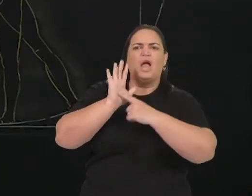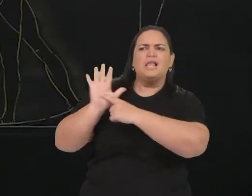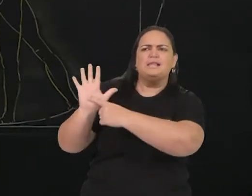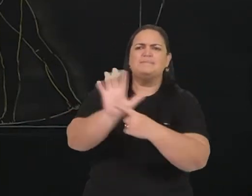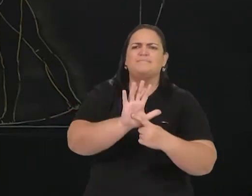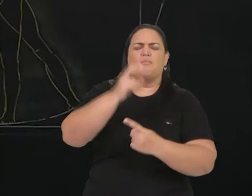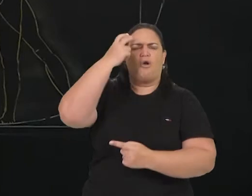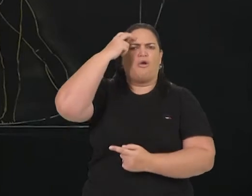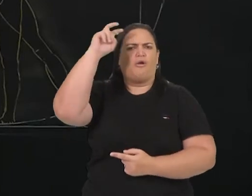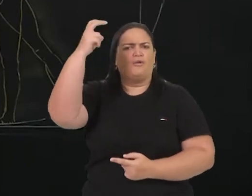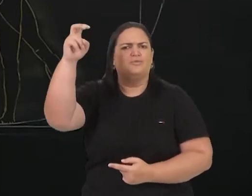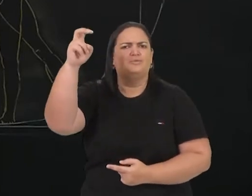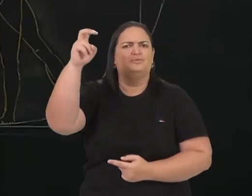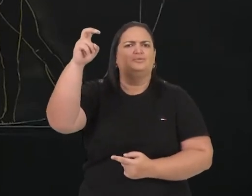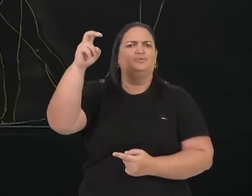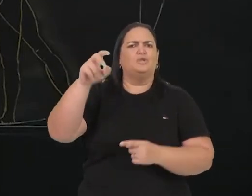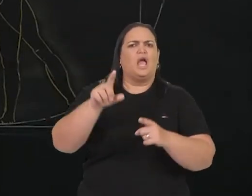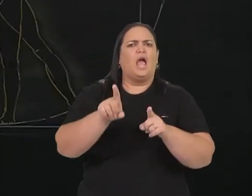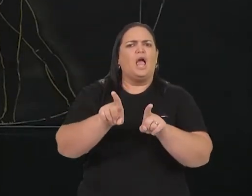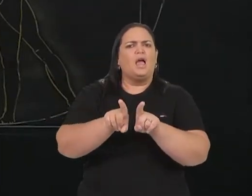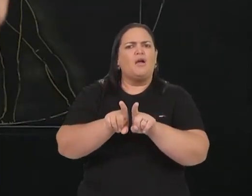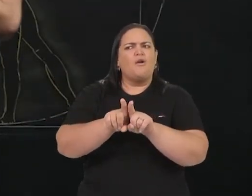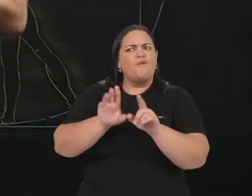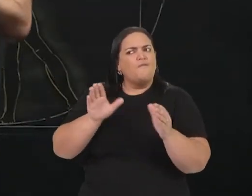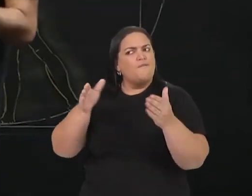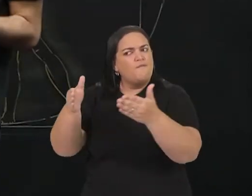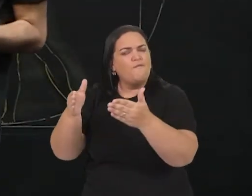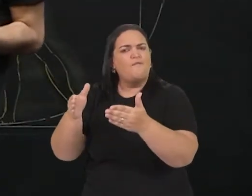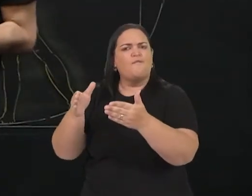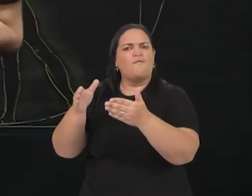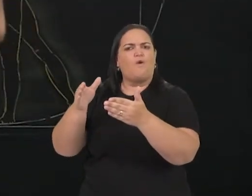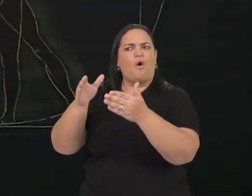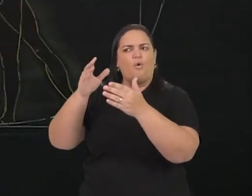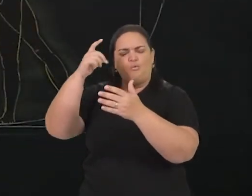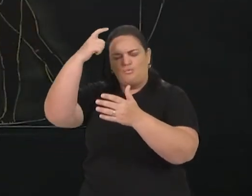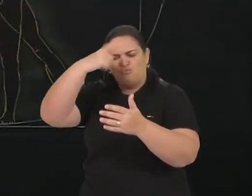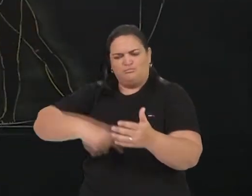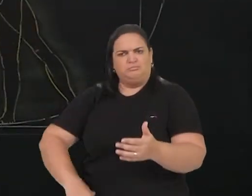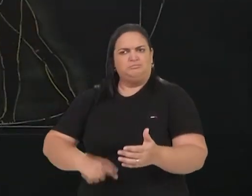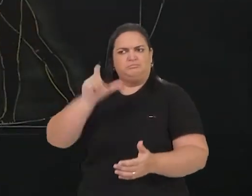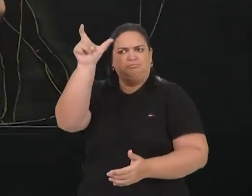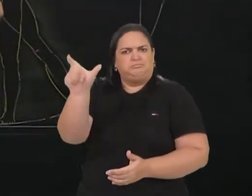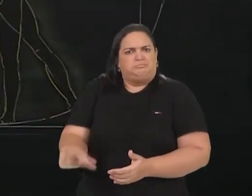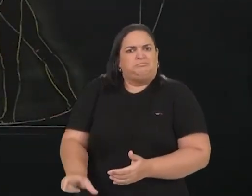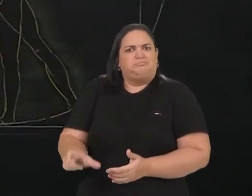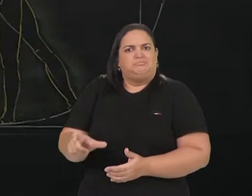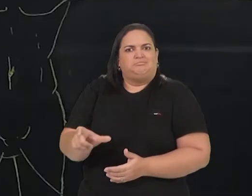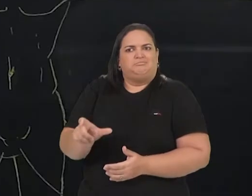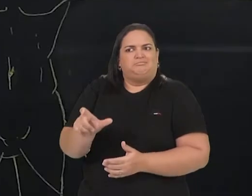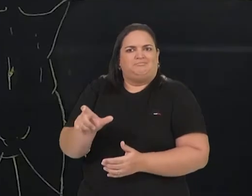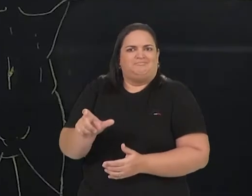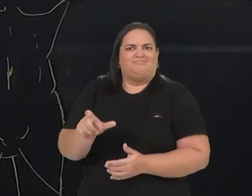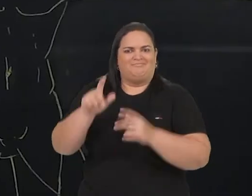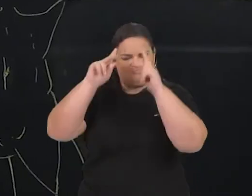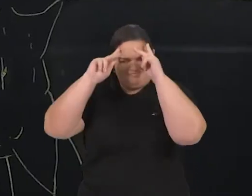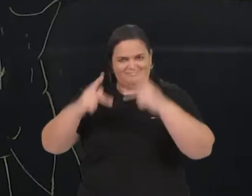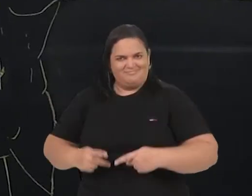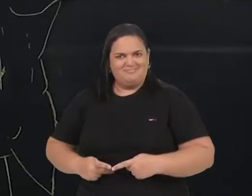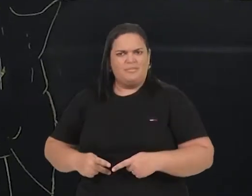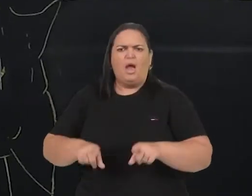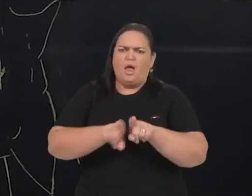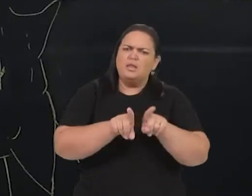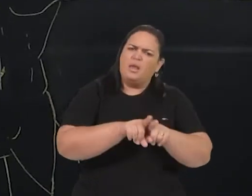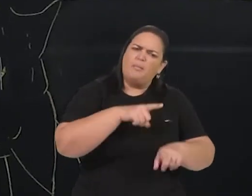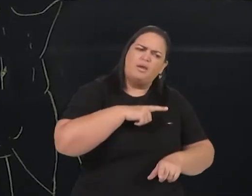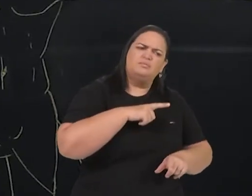voltada para os valores do ser humano, afastando um pouco da perspectiva mais religiosa que predominou da